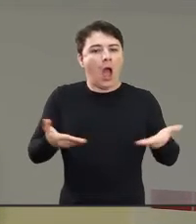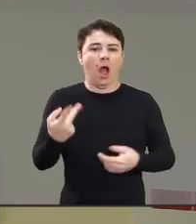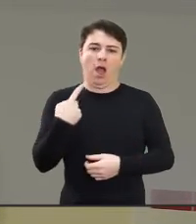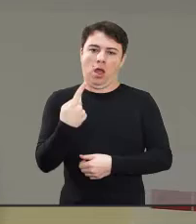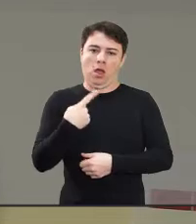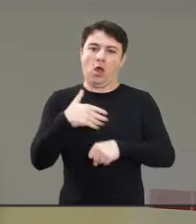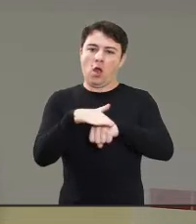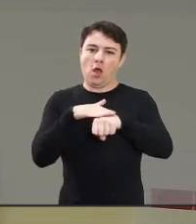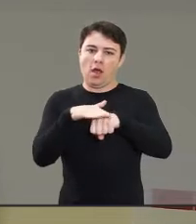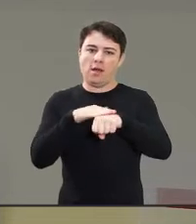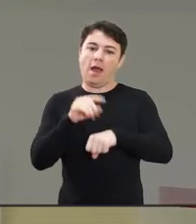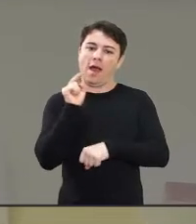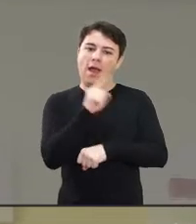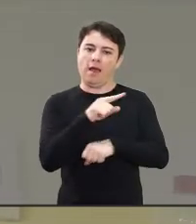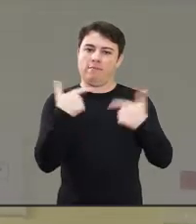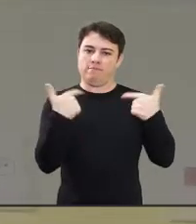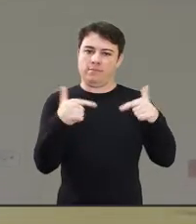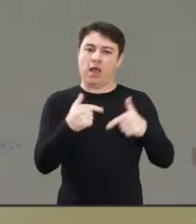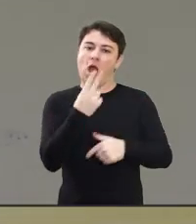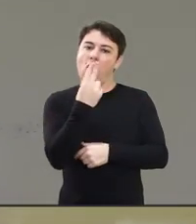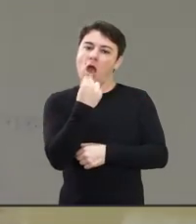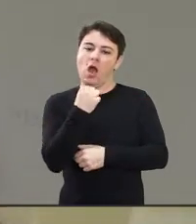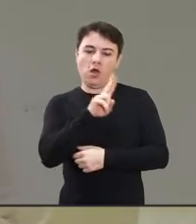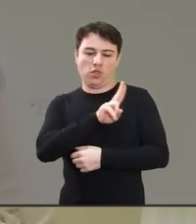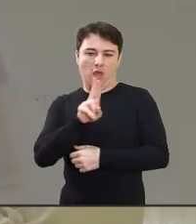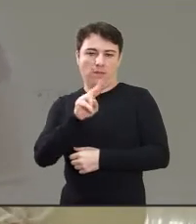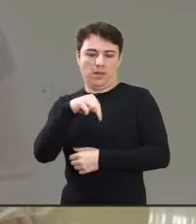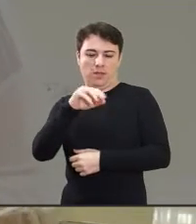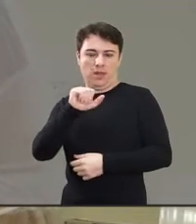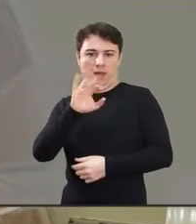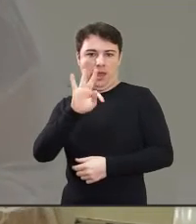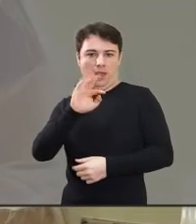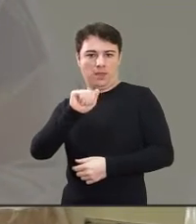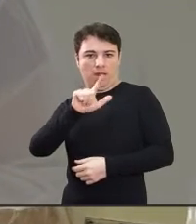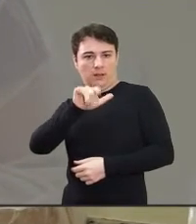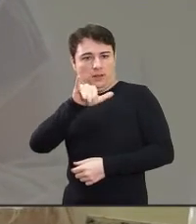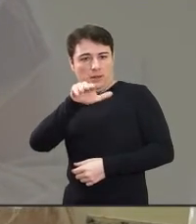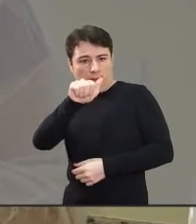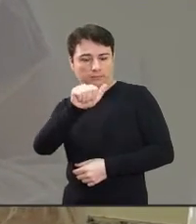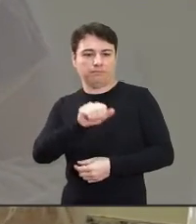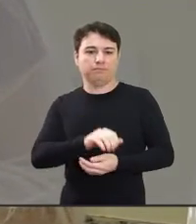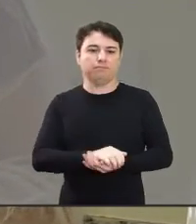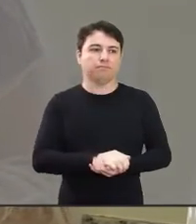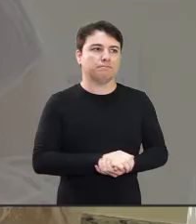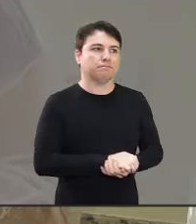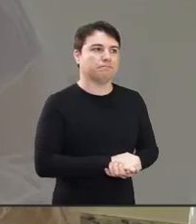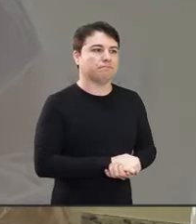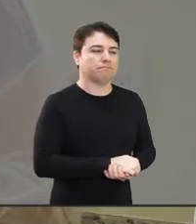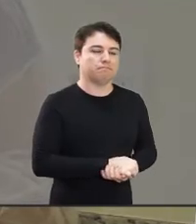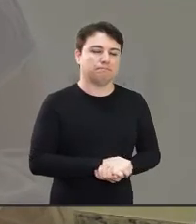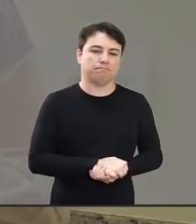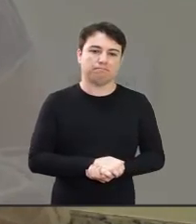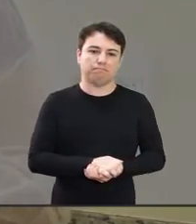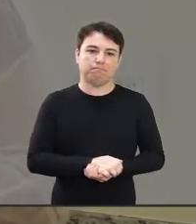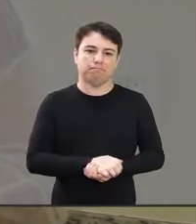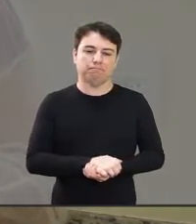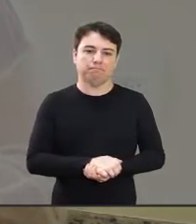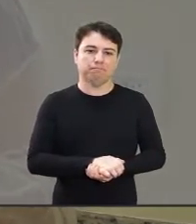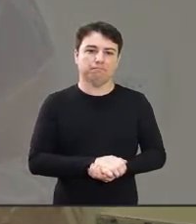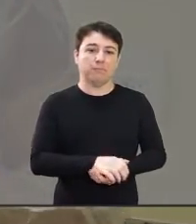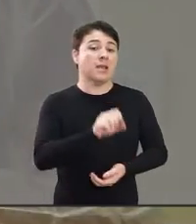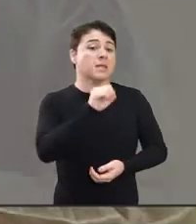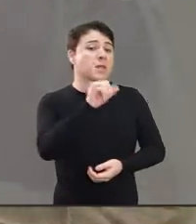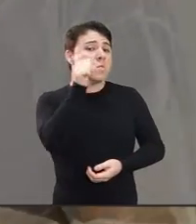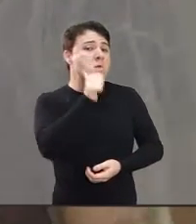Eu converso com a nutricionista da unidade, que vai explicar para a gente como que a pessoa faz para ajudar, para fazer essa doação aqui